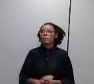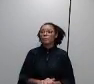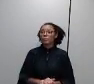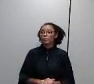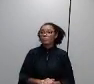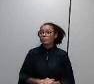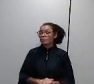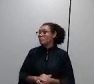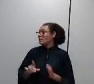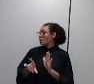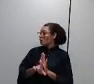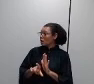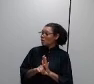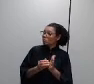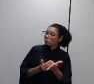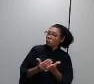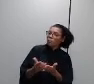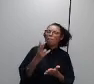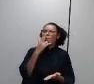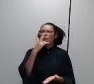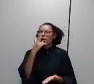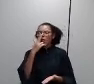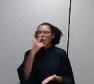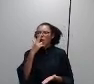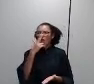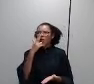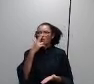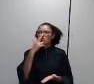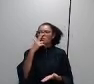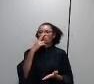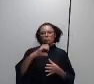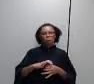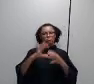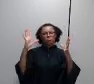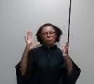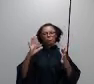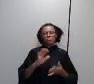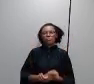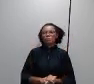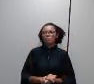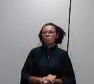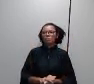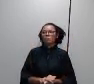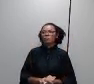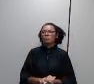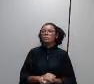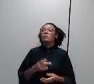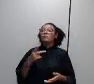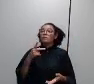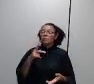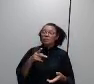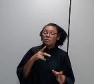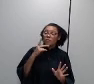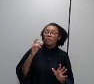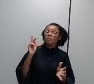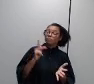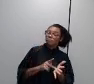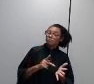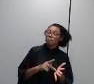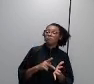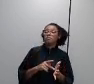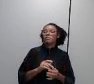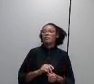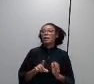princípio parece autorizar aí digo isso exatamente o que acabei de referir que a lei de